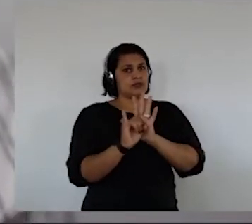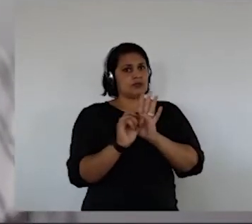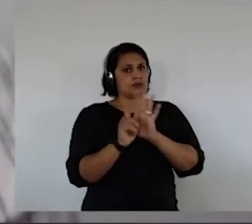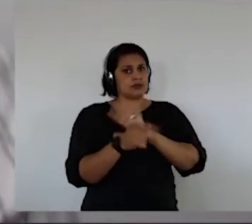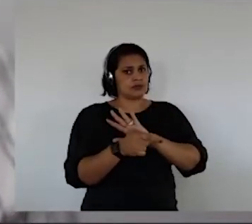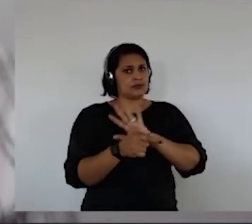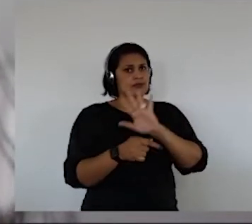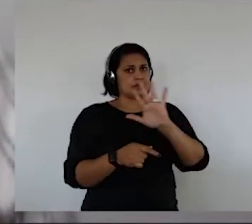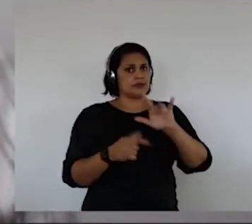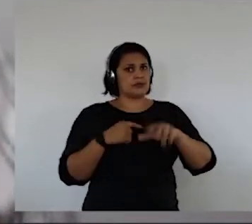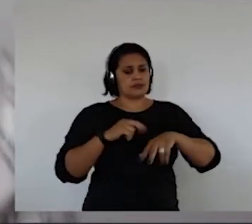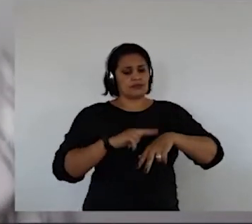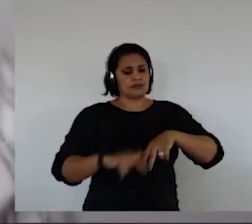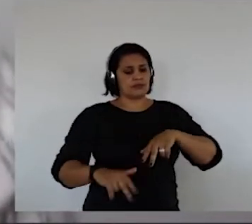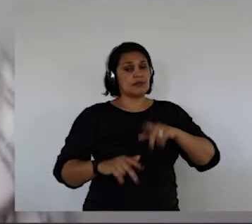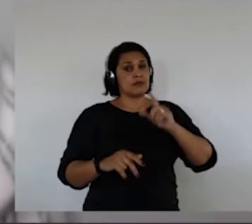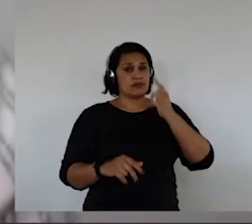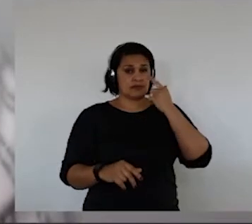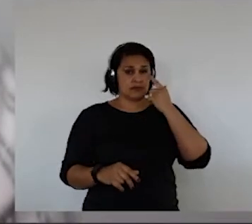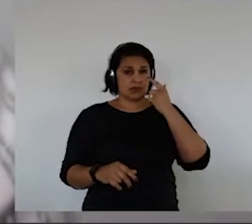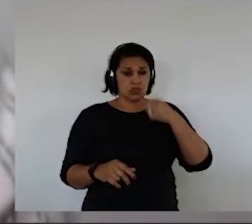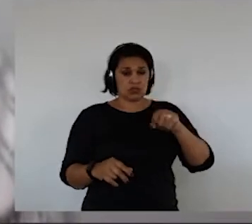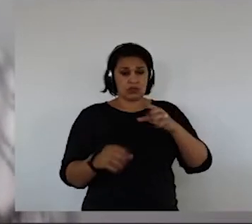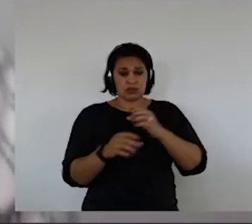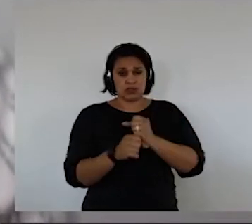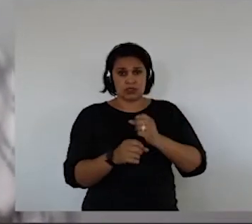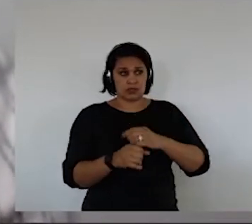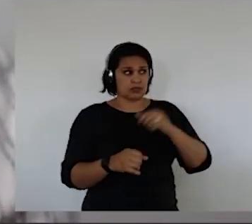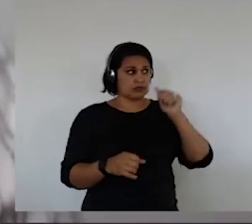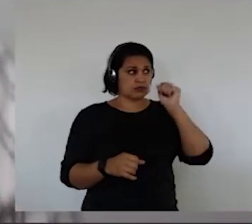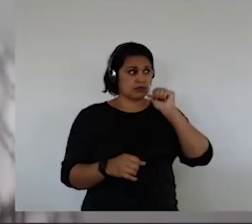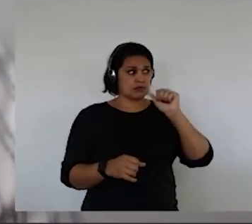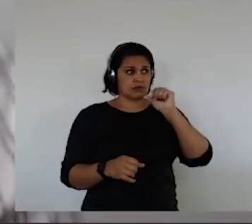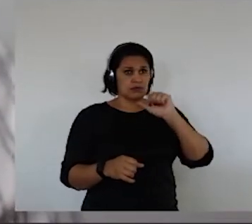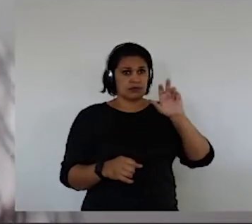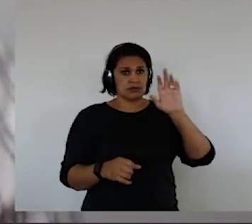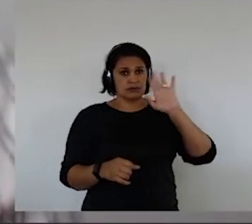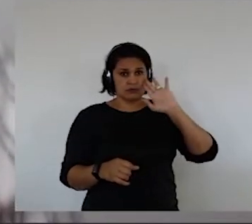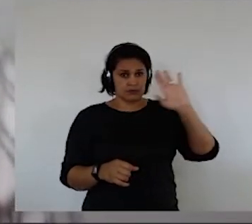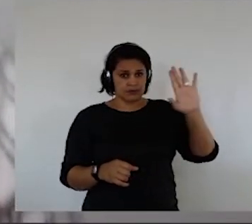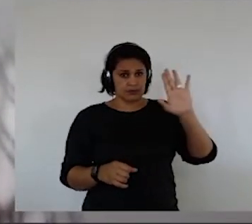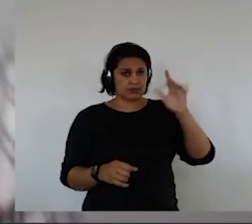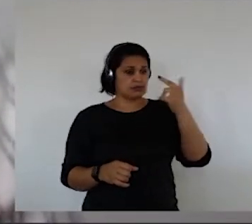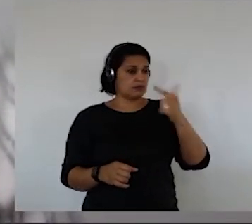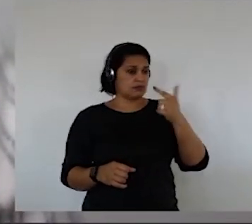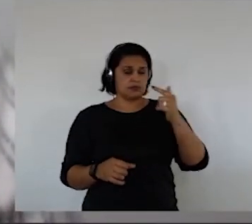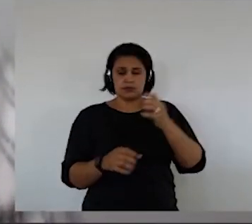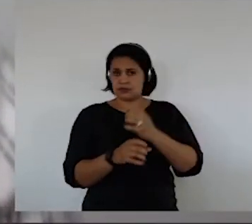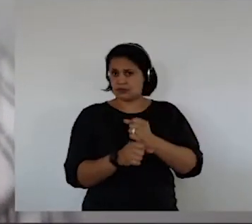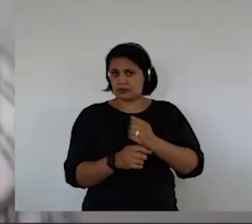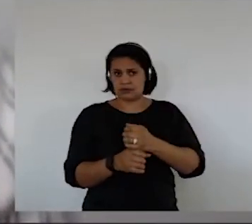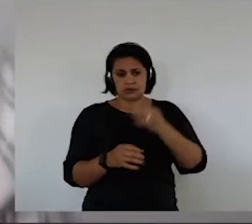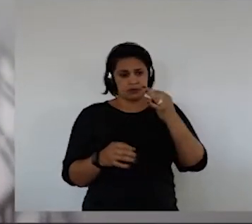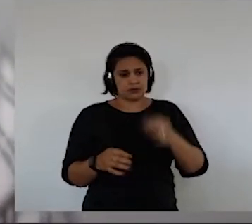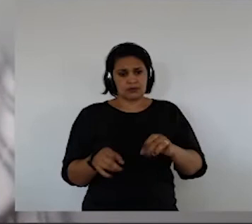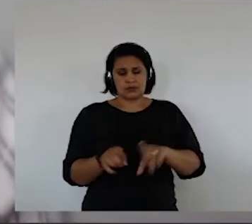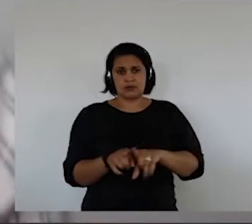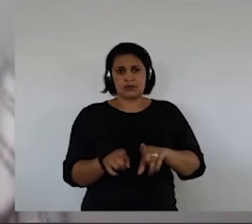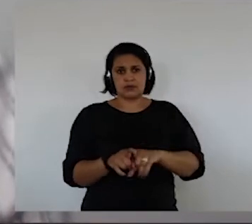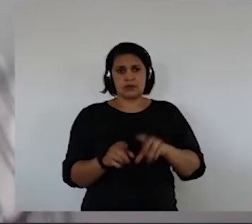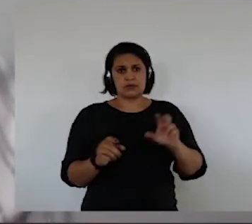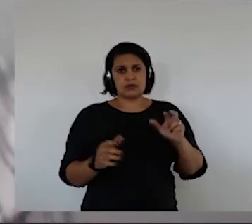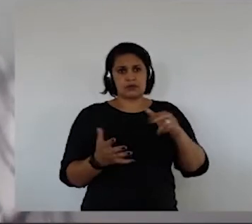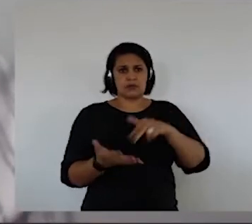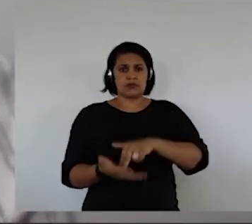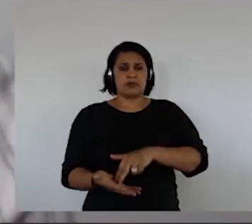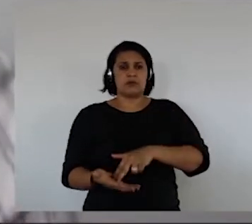não temos dados específicos sobre a advocacia feminina negra, nós não temos dados quantitativos sobre a presença e representatividade